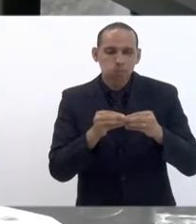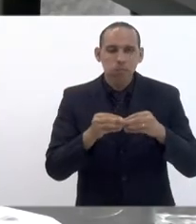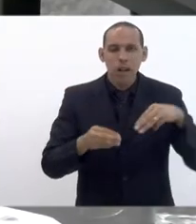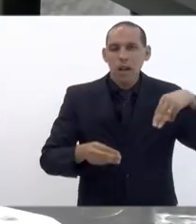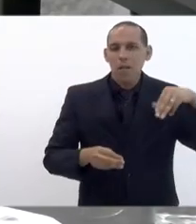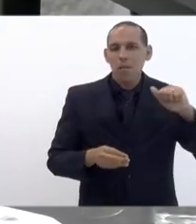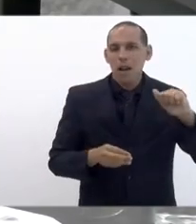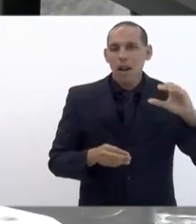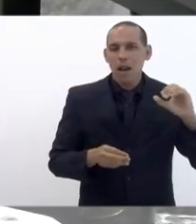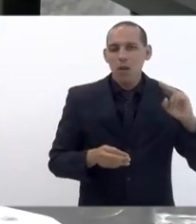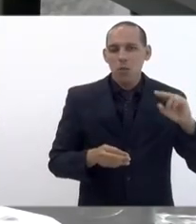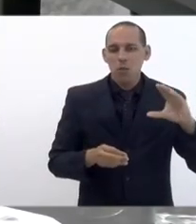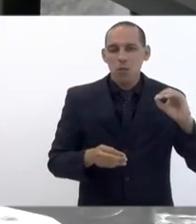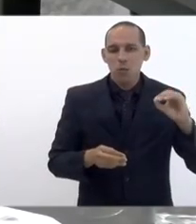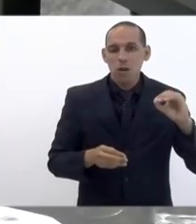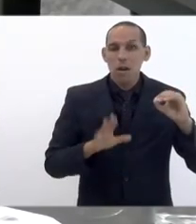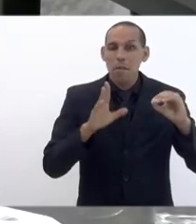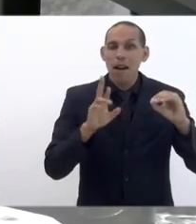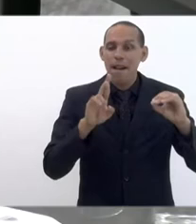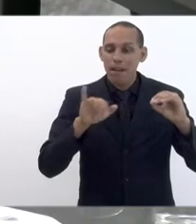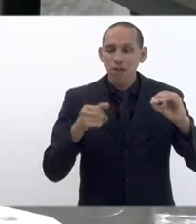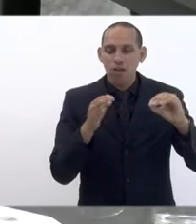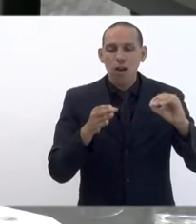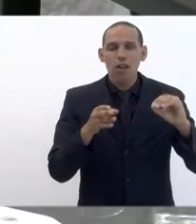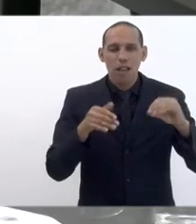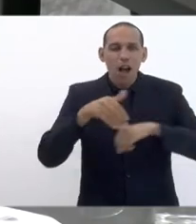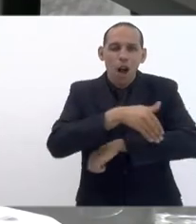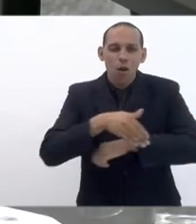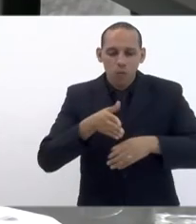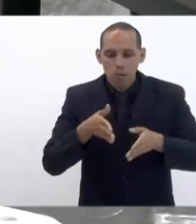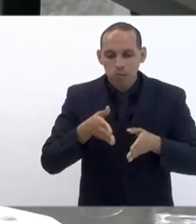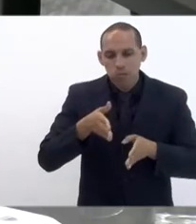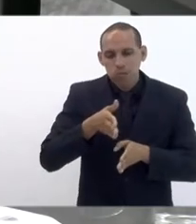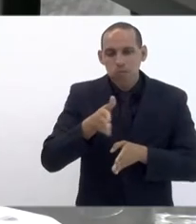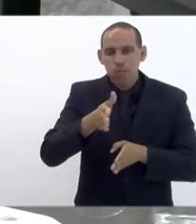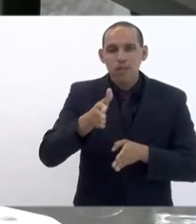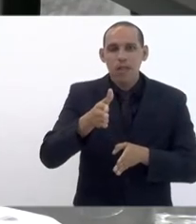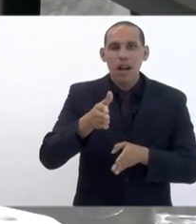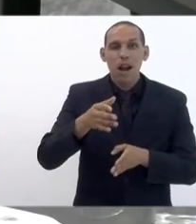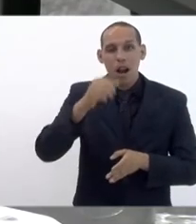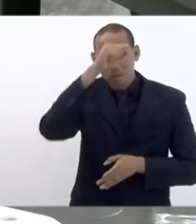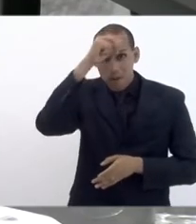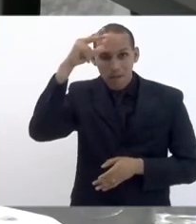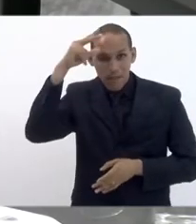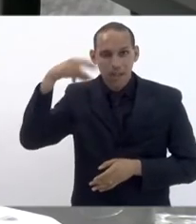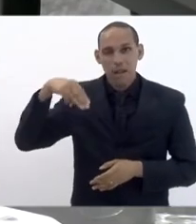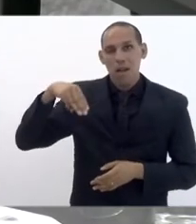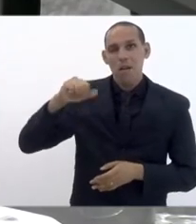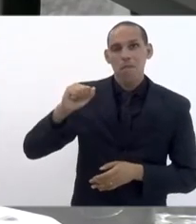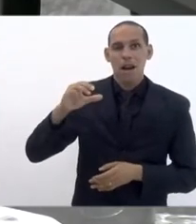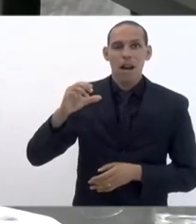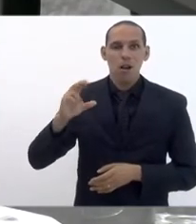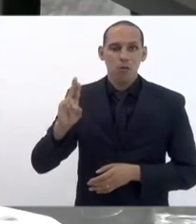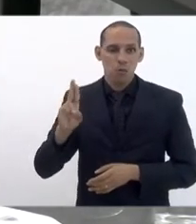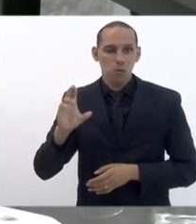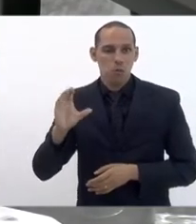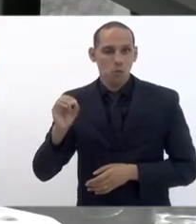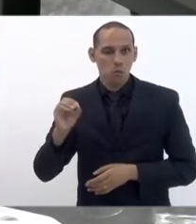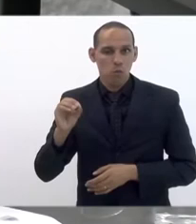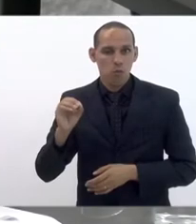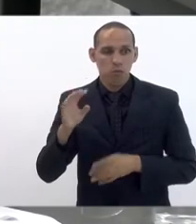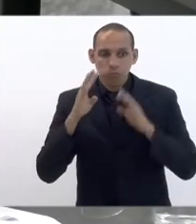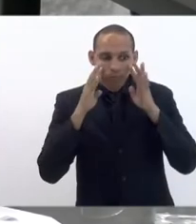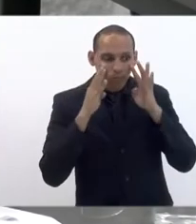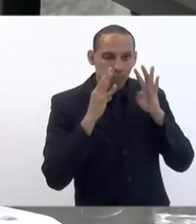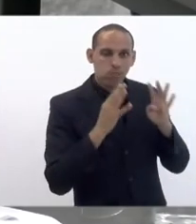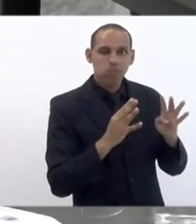uma rua, um RJ divide. Quem atende aquela população é o prefeito de Macuco. Então, isso, pelo que eu